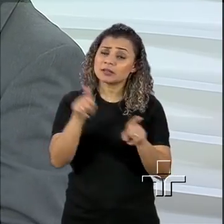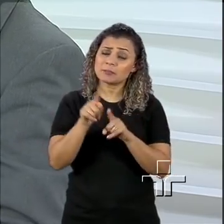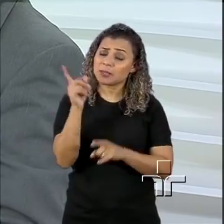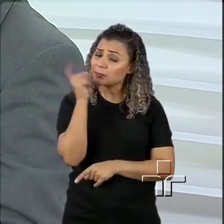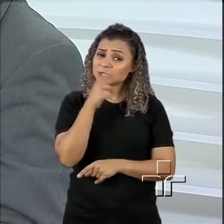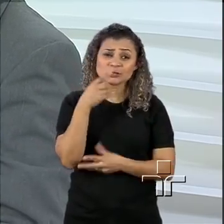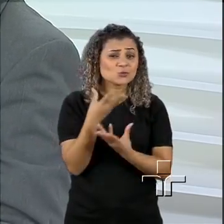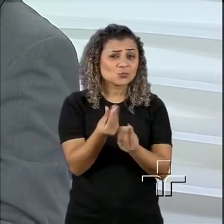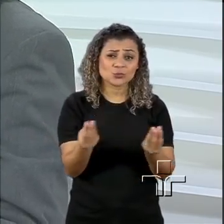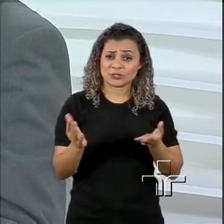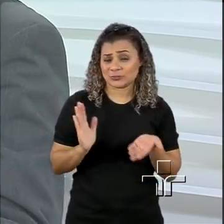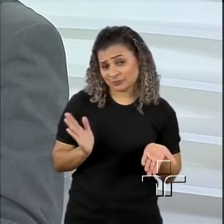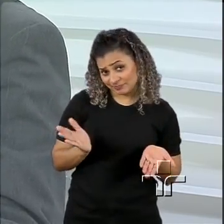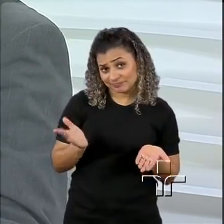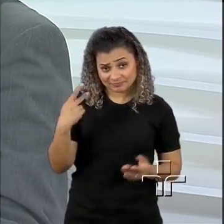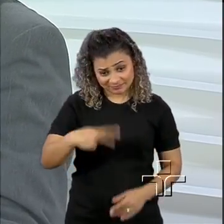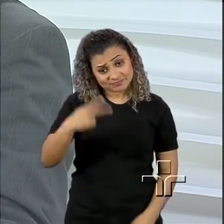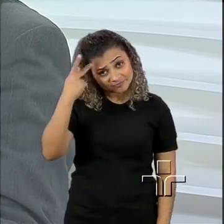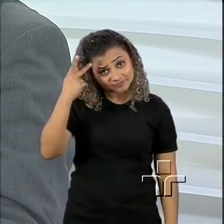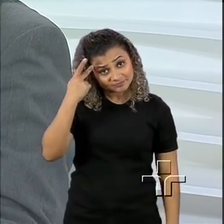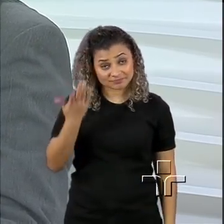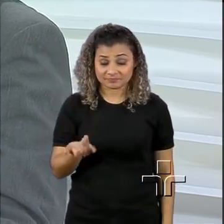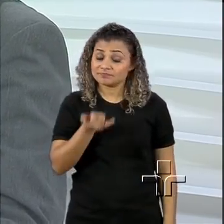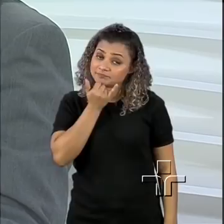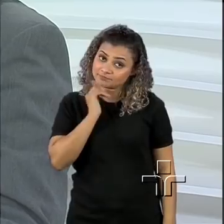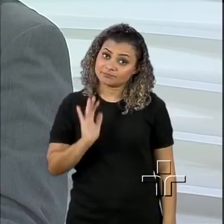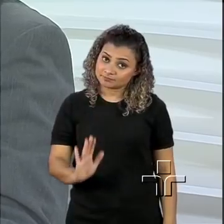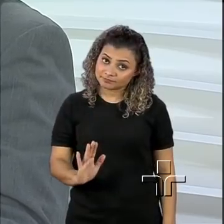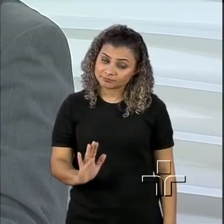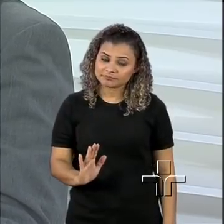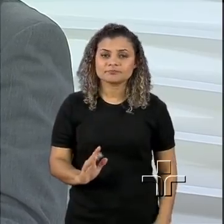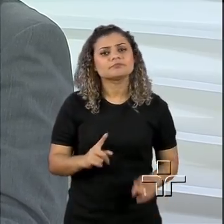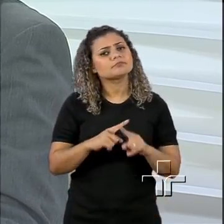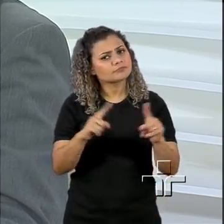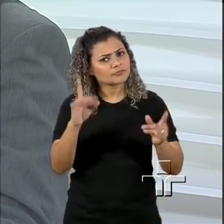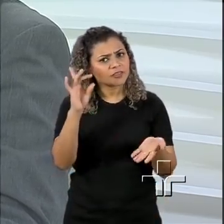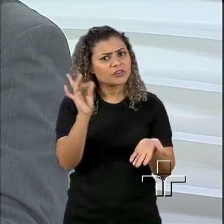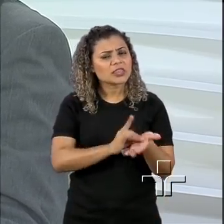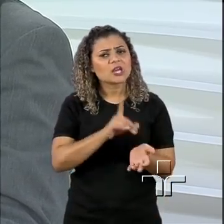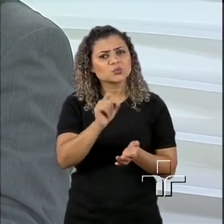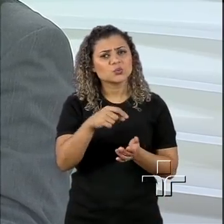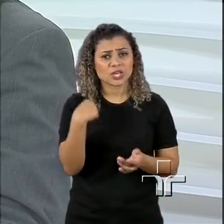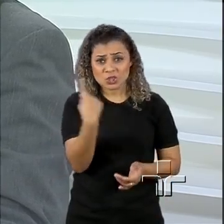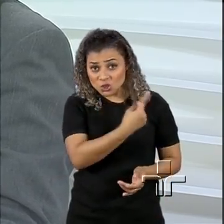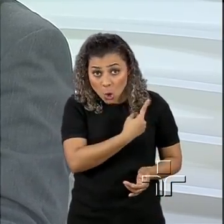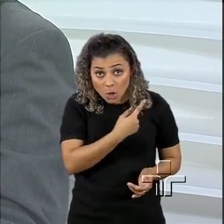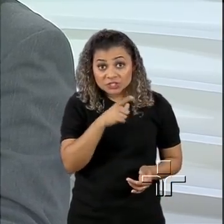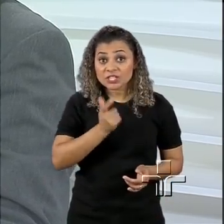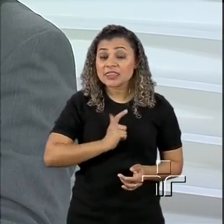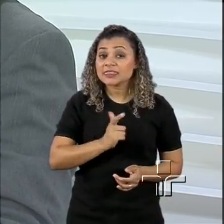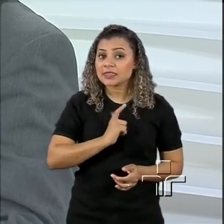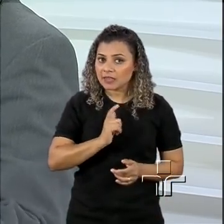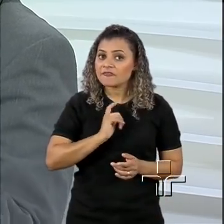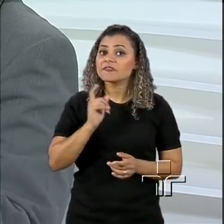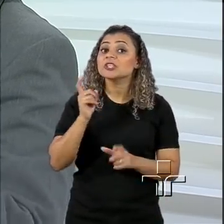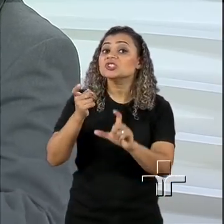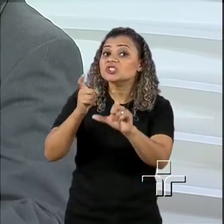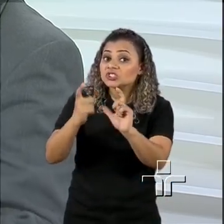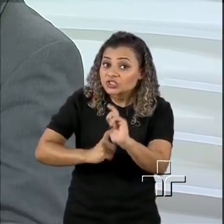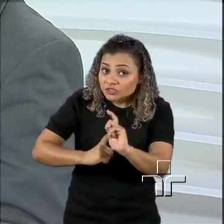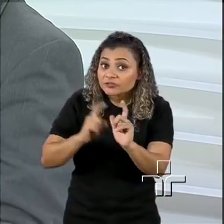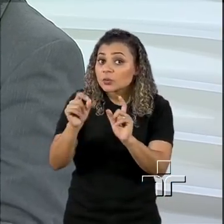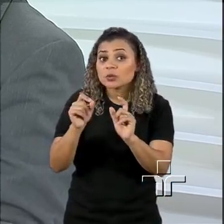população do estado de São Paulo, da cidade de São Paulo. Na verdade, o que nós deixamos, essa receita do município, foi